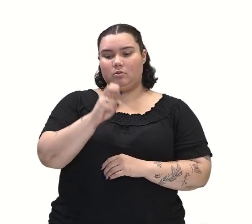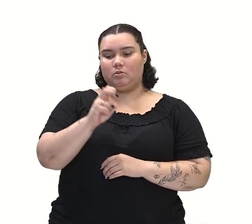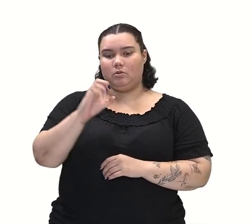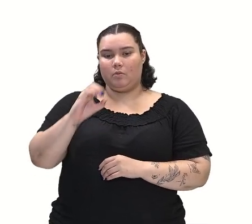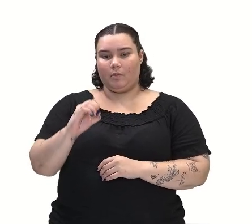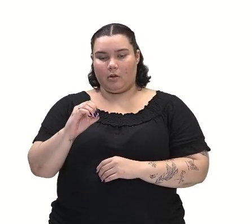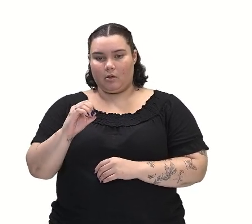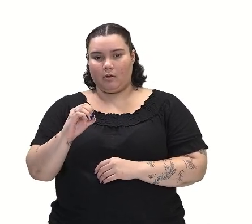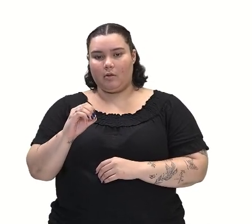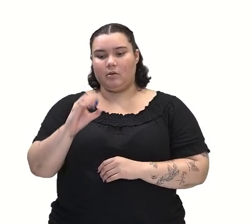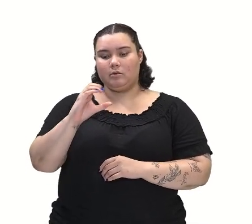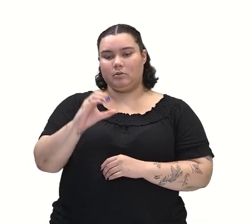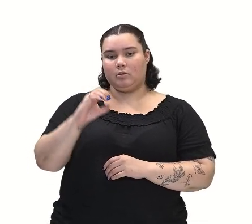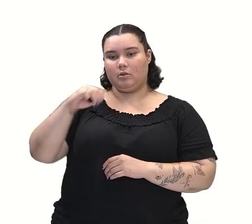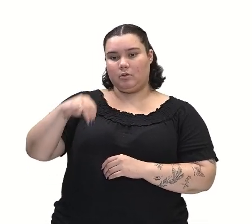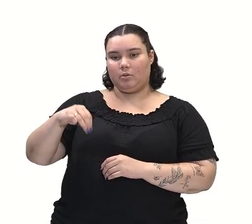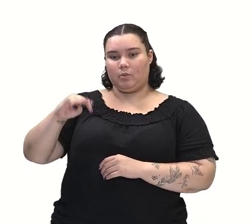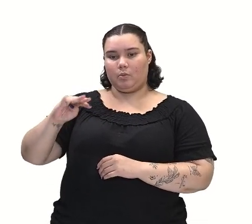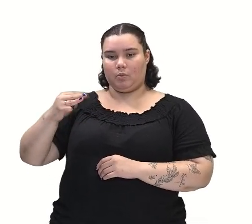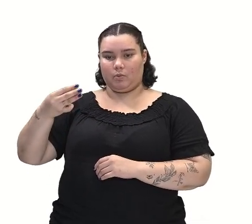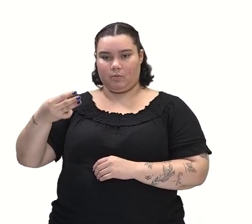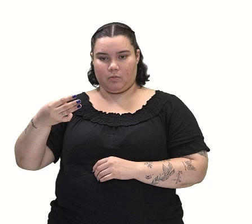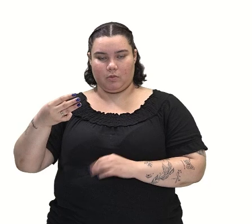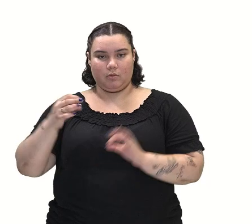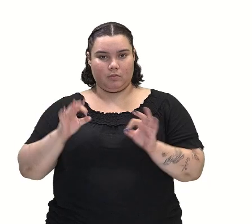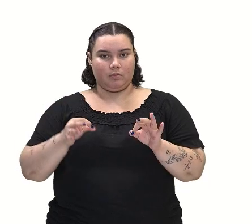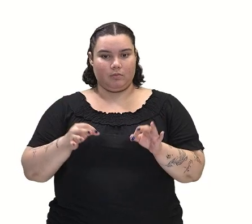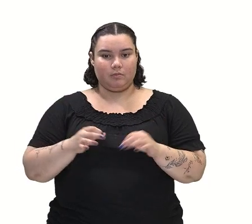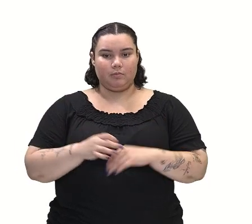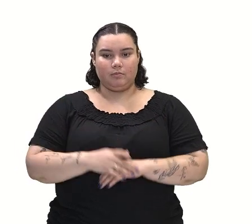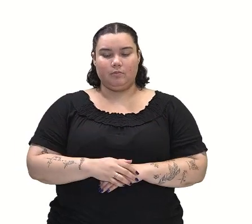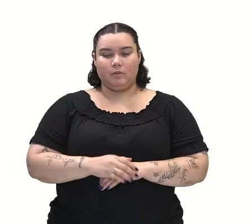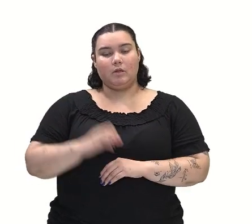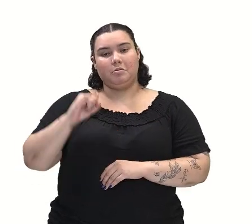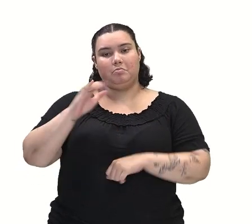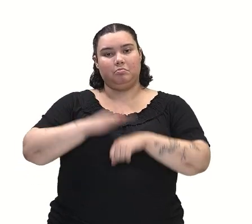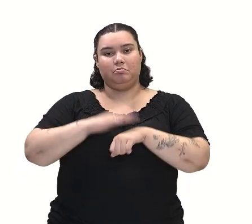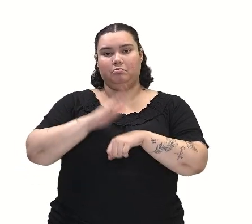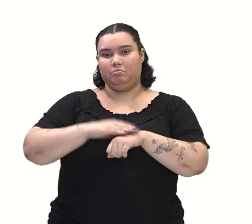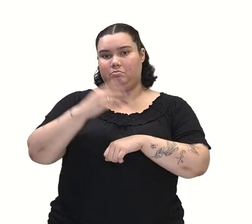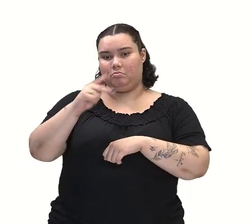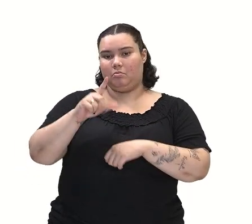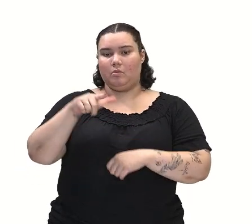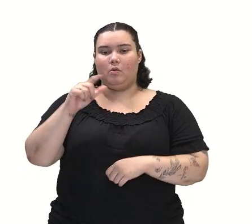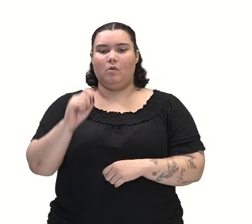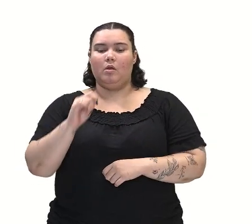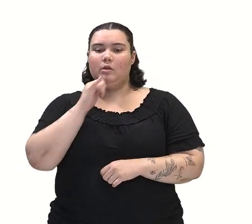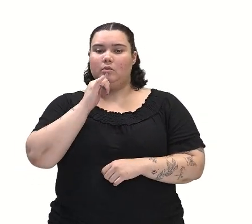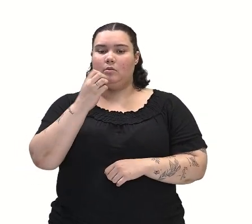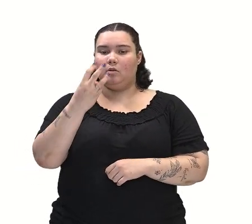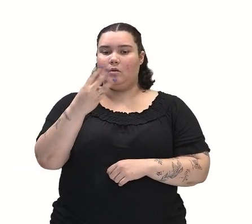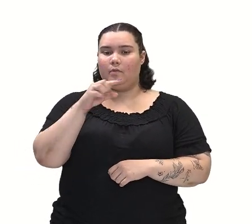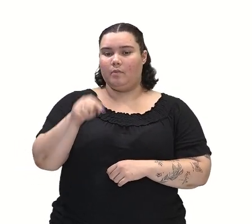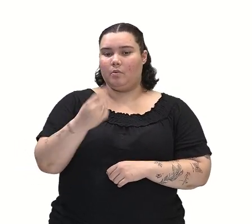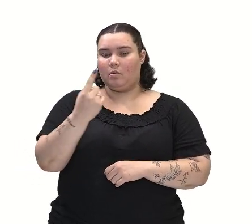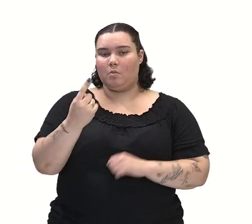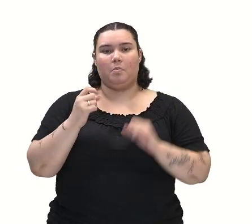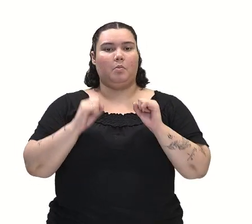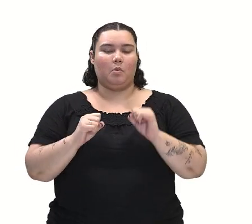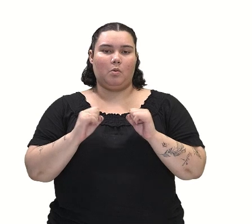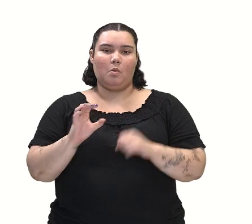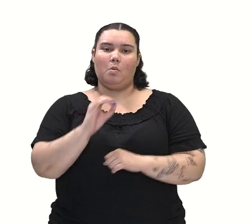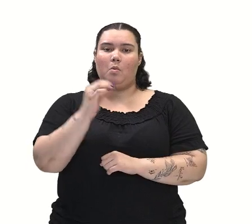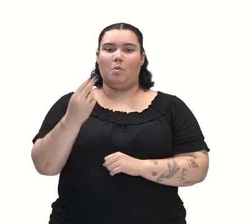750 centímetros cúbicos, né? Se você quiser fazer por 3,1 também pode, ou